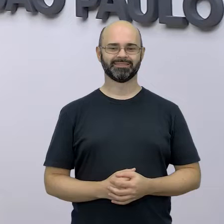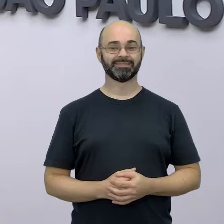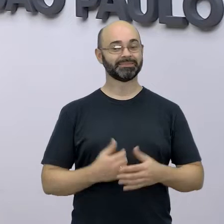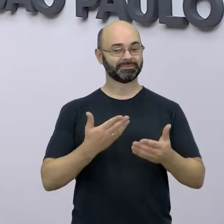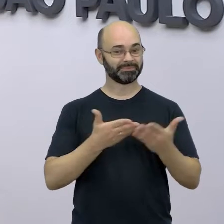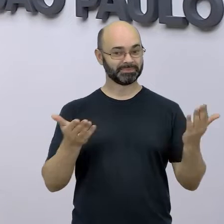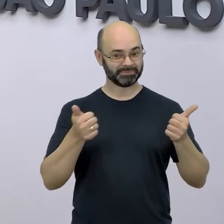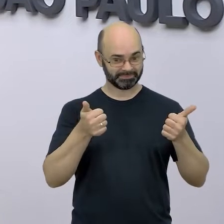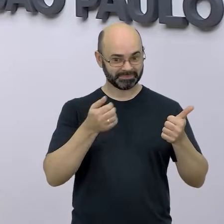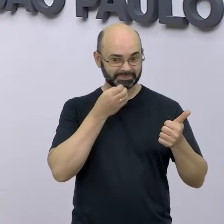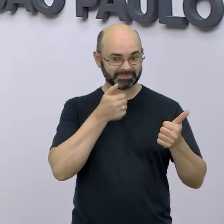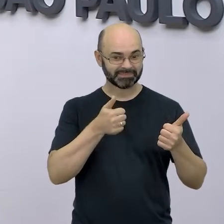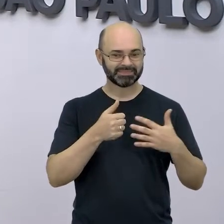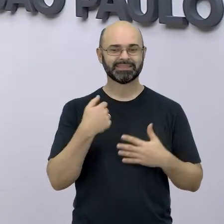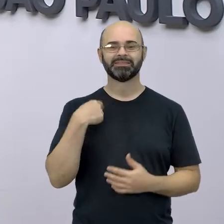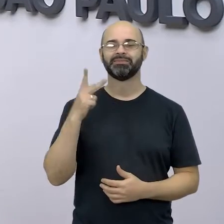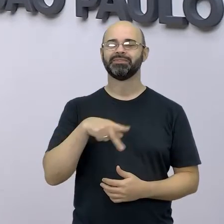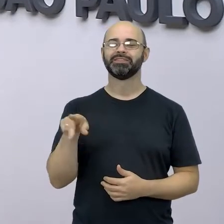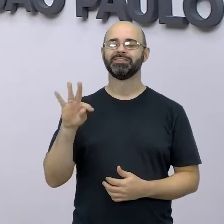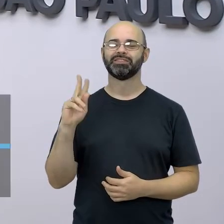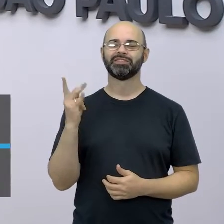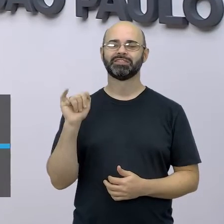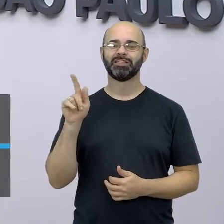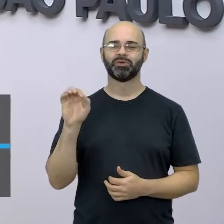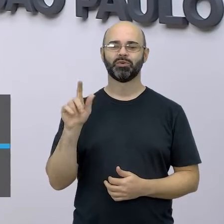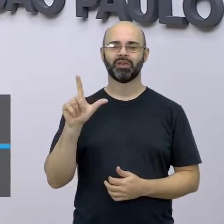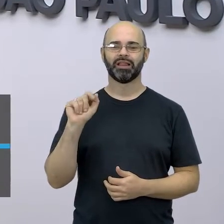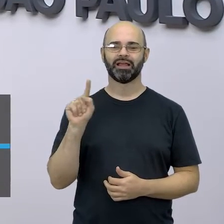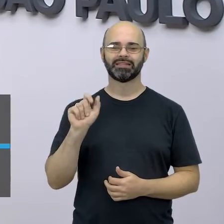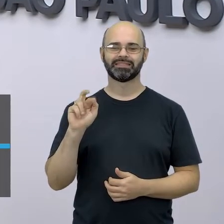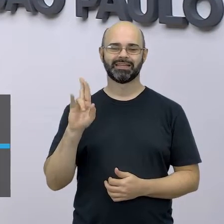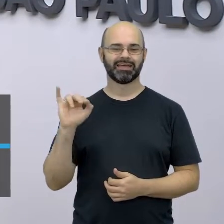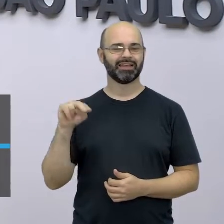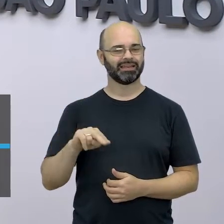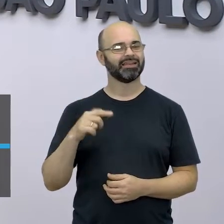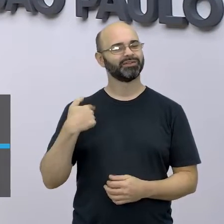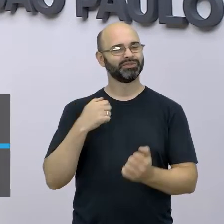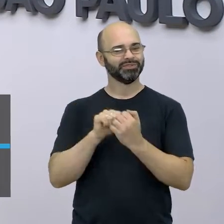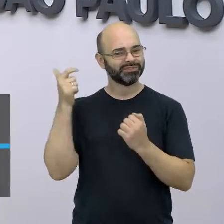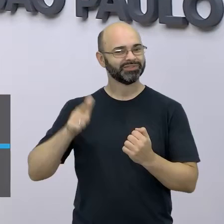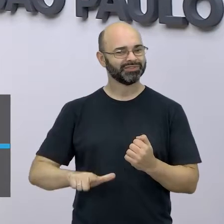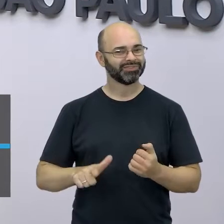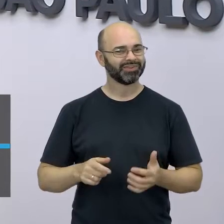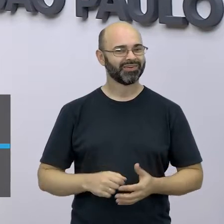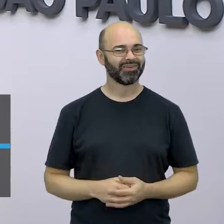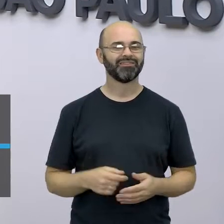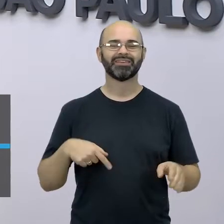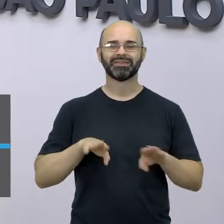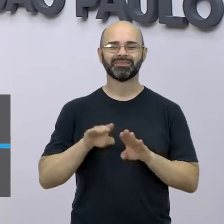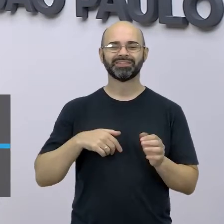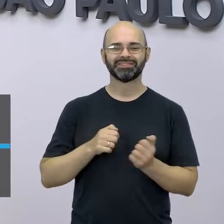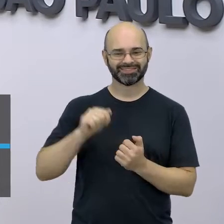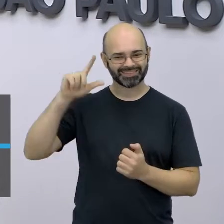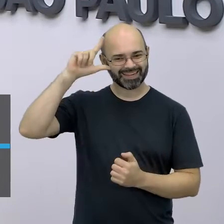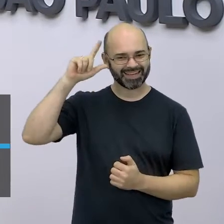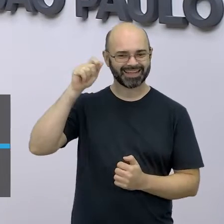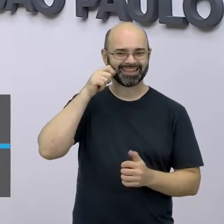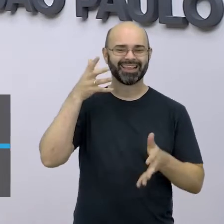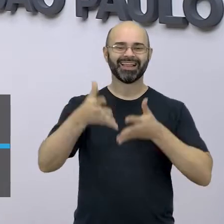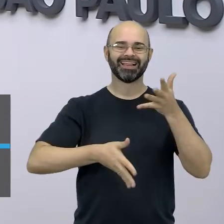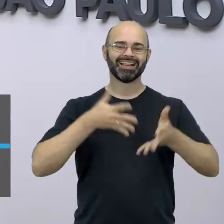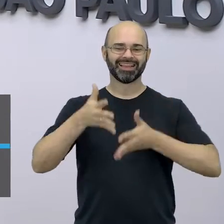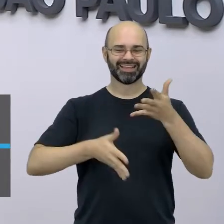E aí pessoal, tudo bem? Eu sou o professor Thiago Lazarim, mais uma vez aqui com vocês. E também ao lado do André, nosso intérprete